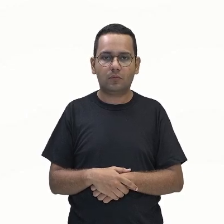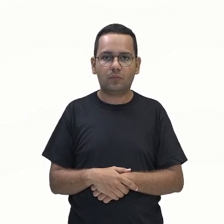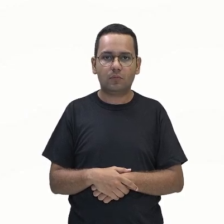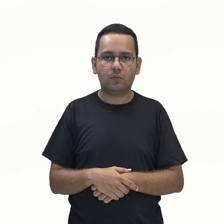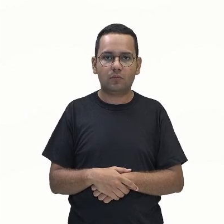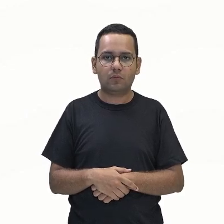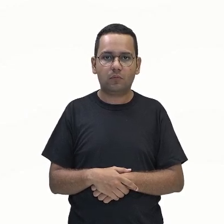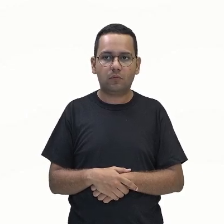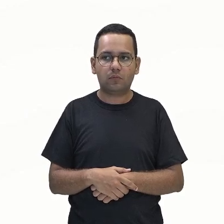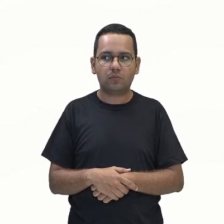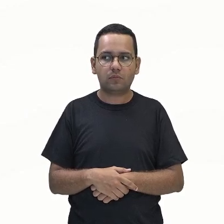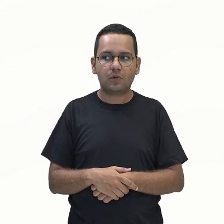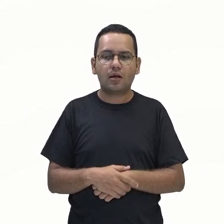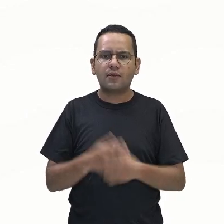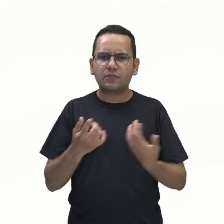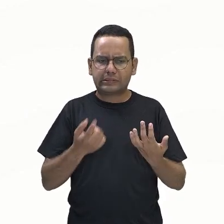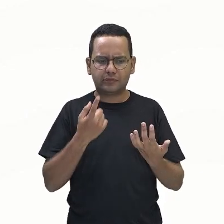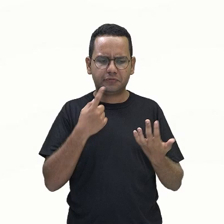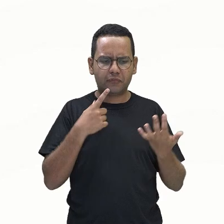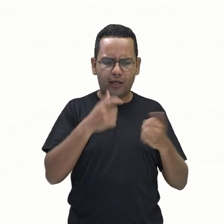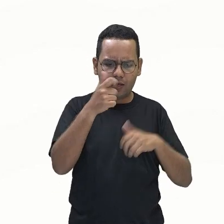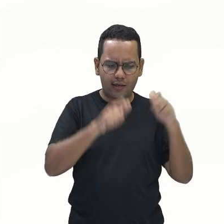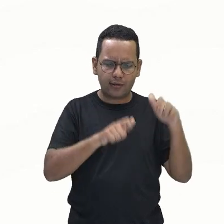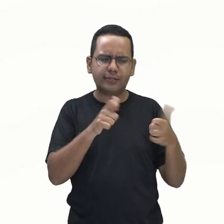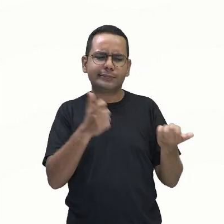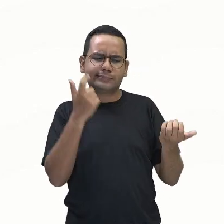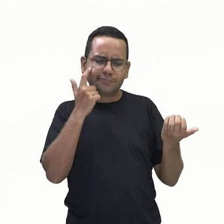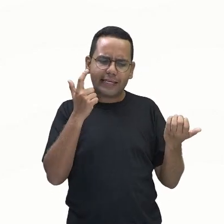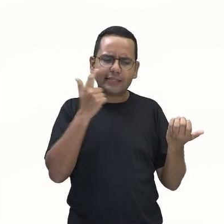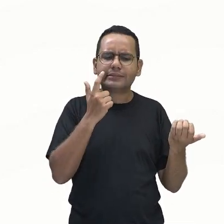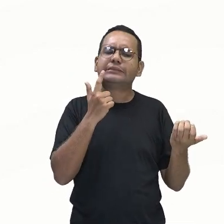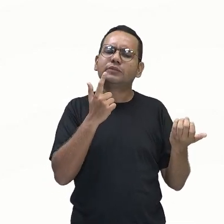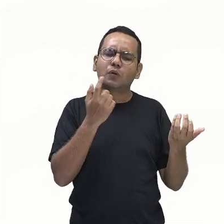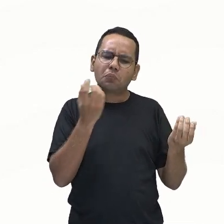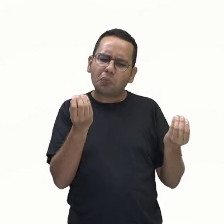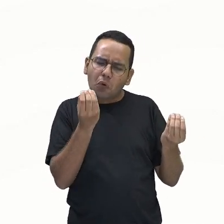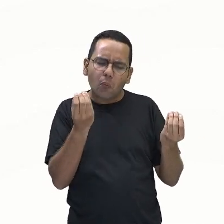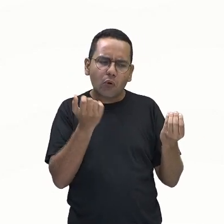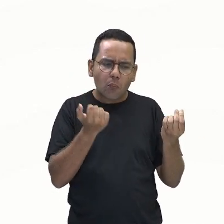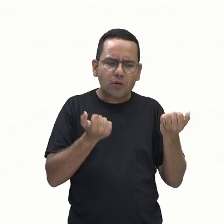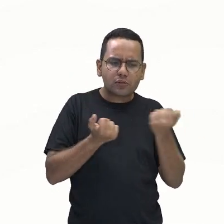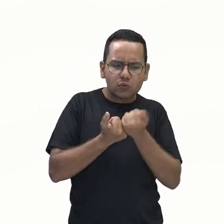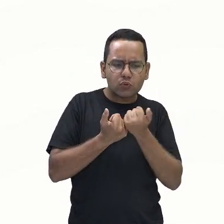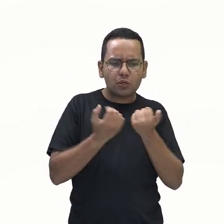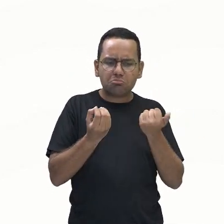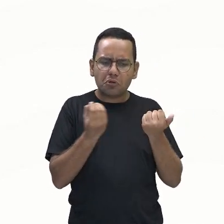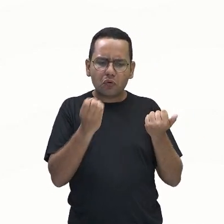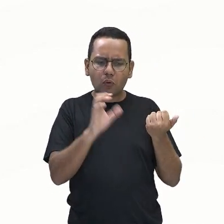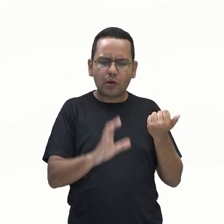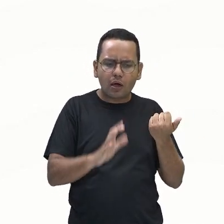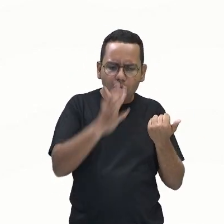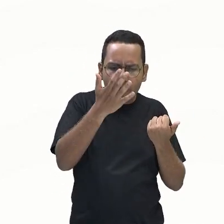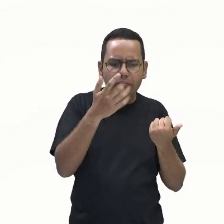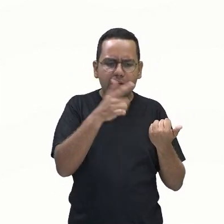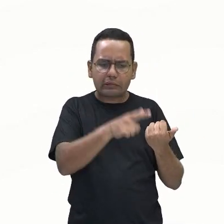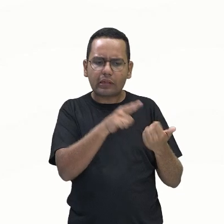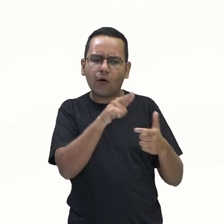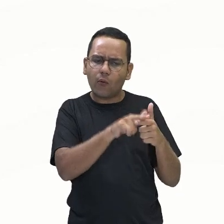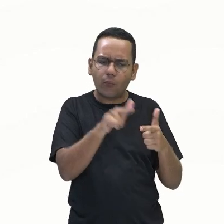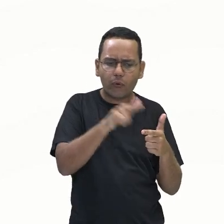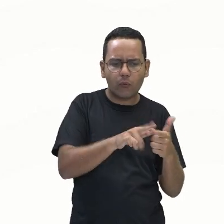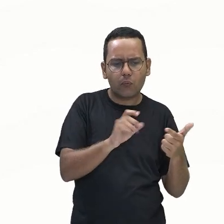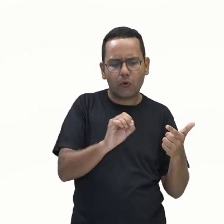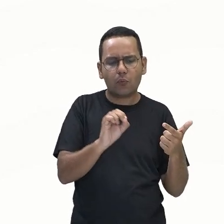ter curiosidades, né? Do que tá, de como que acontece esse fenômeno, né? Como é que